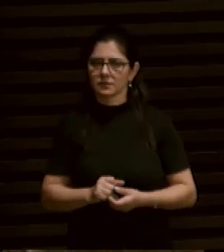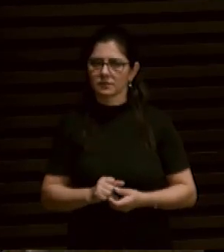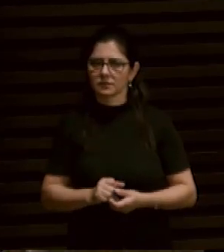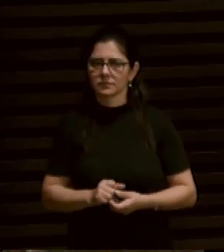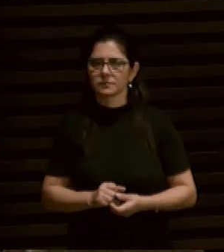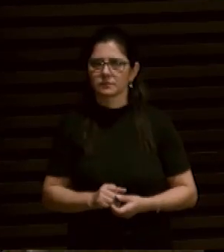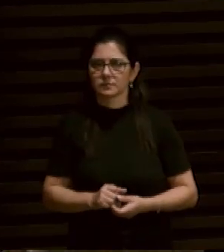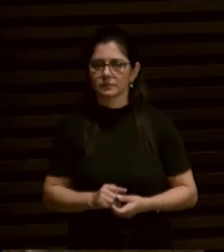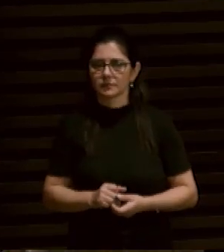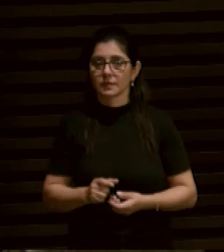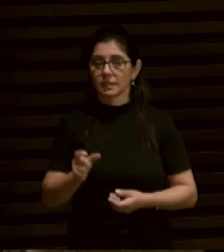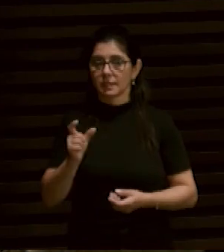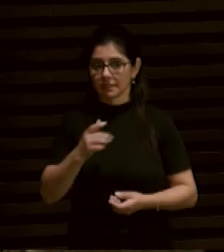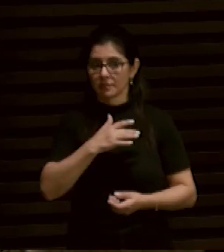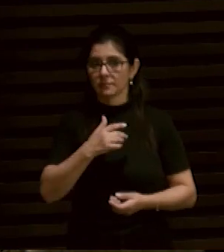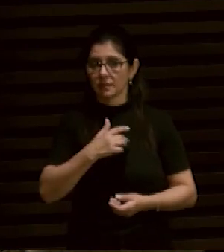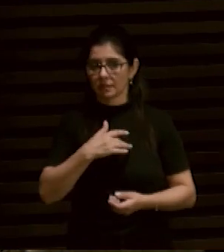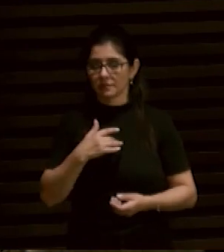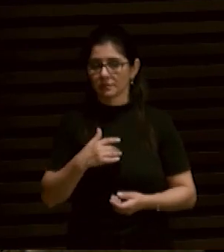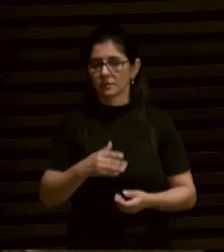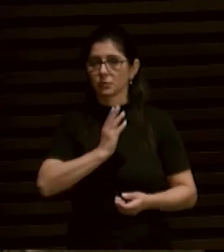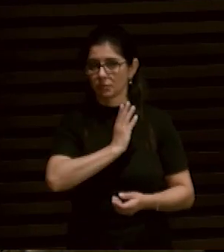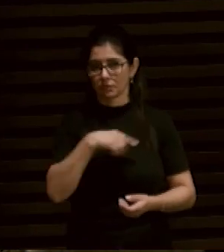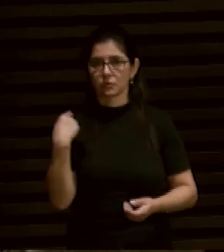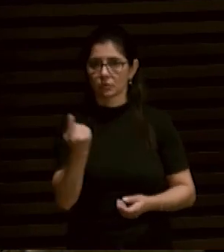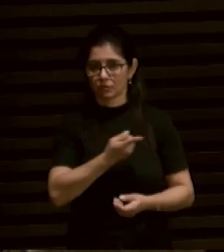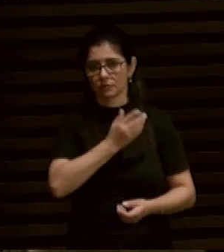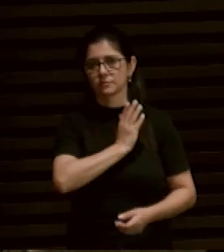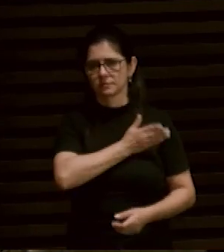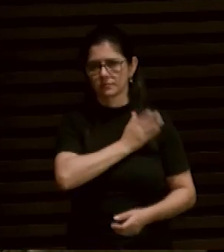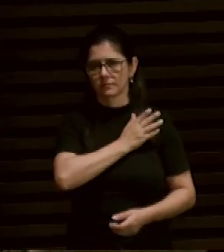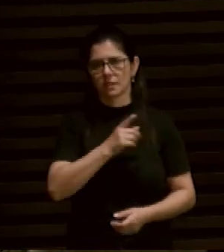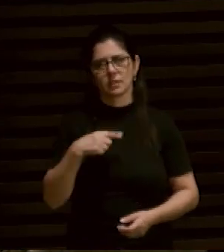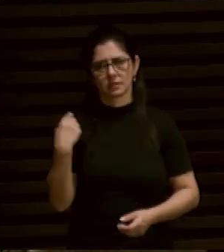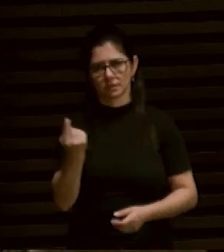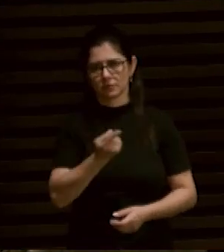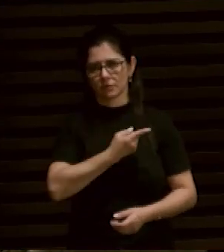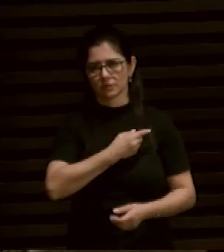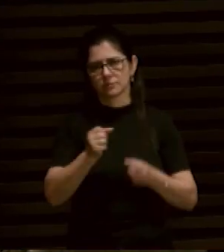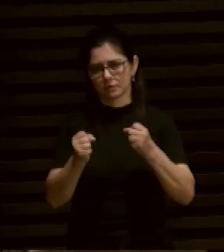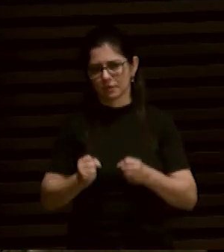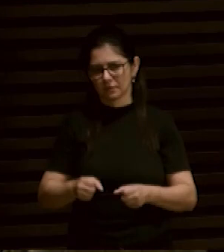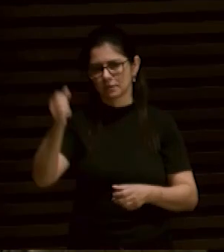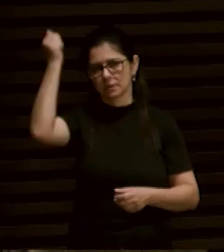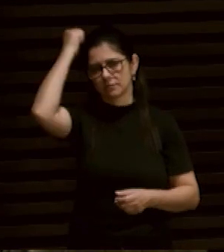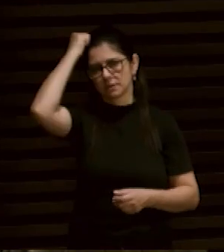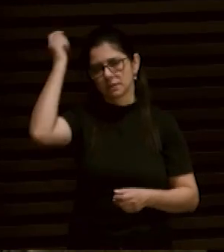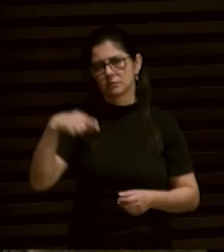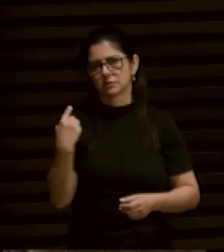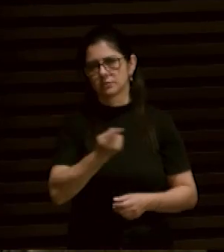nosso coração, para que nós possamos arrependermos, nós que já cremos, arrependermos do nosso